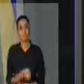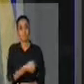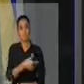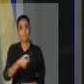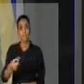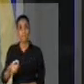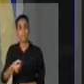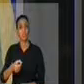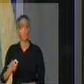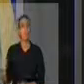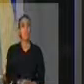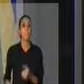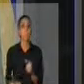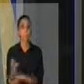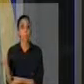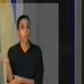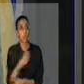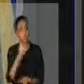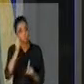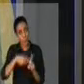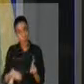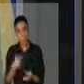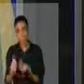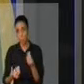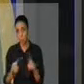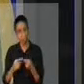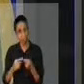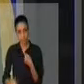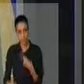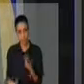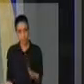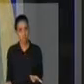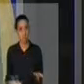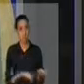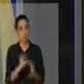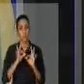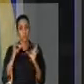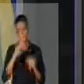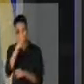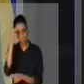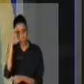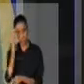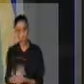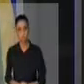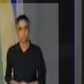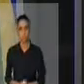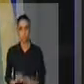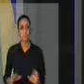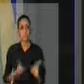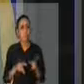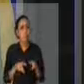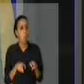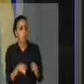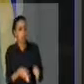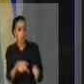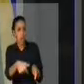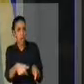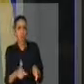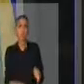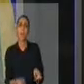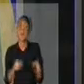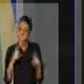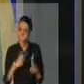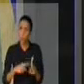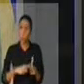por mês, visando com isso nos adequarmos ao teto financeiro da contratualização. É necessário entendermos o câncer como um problema de